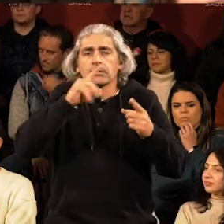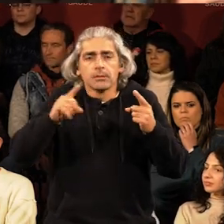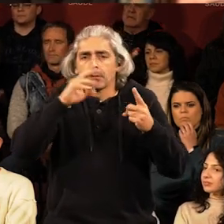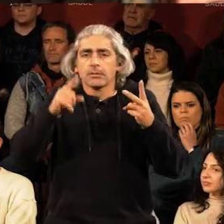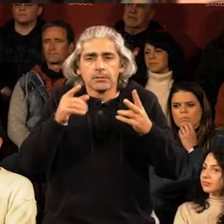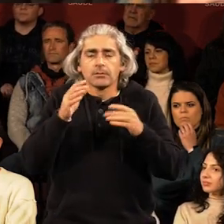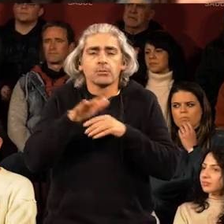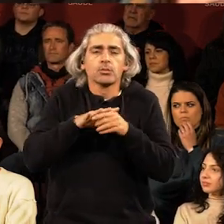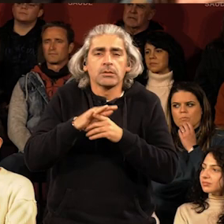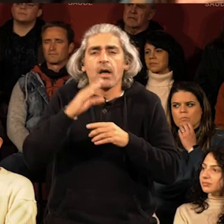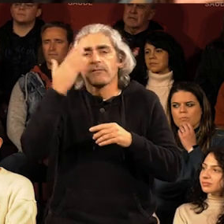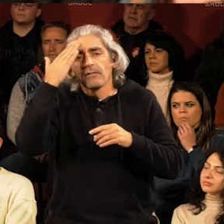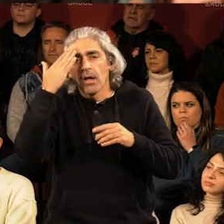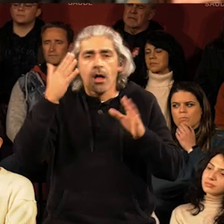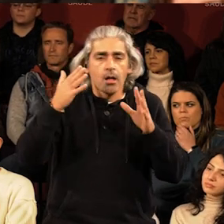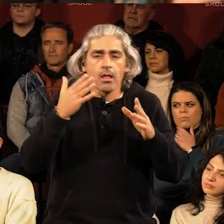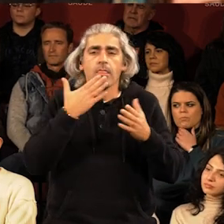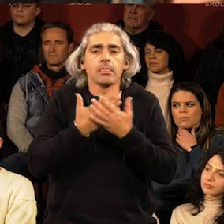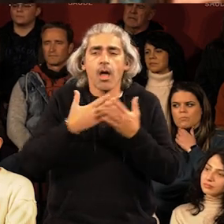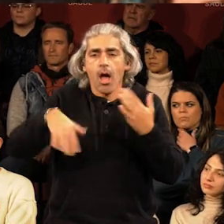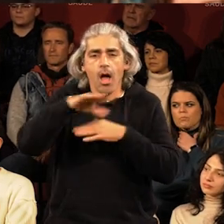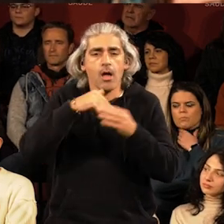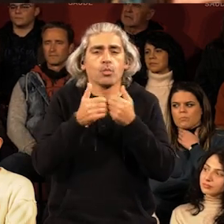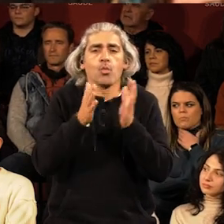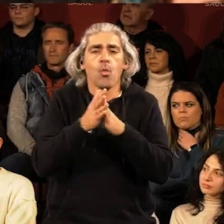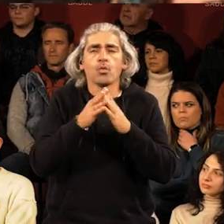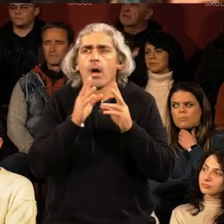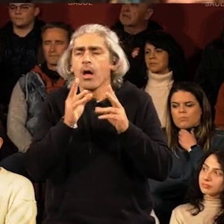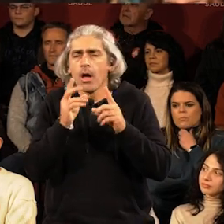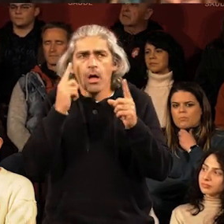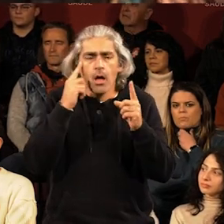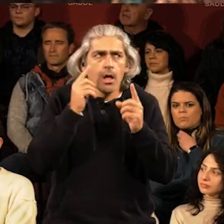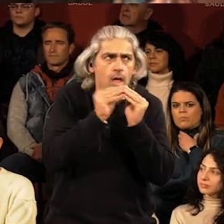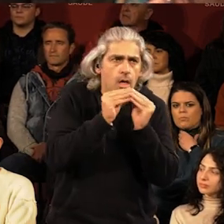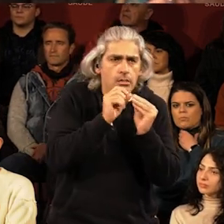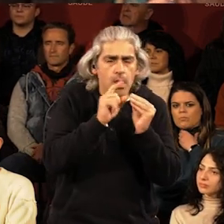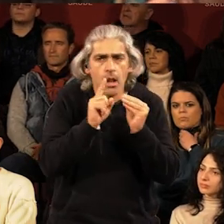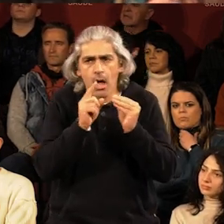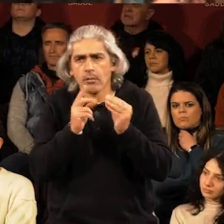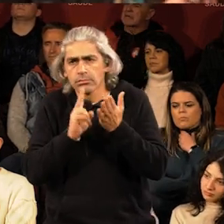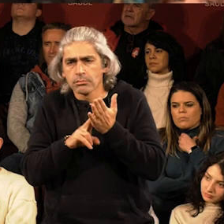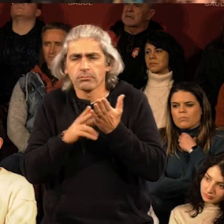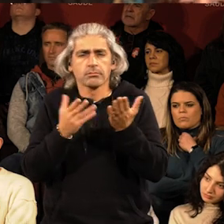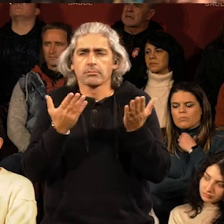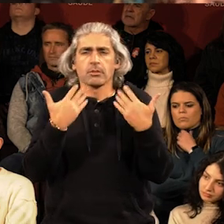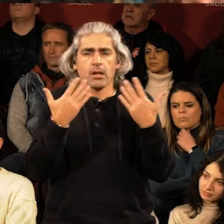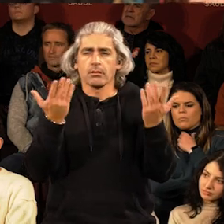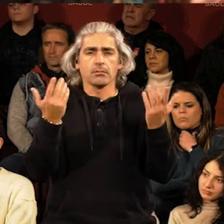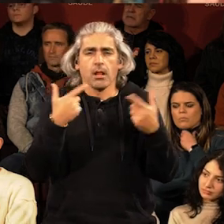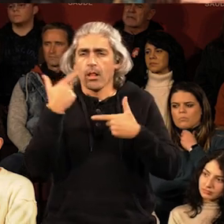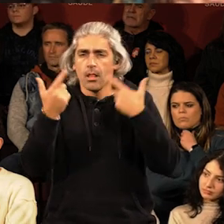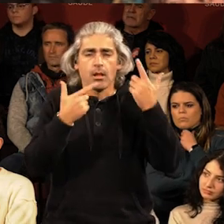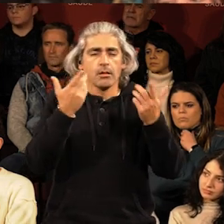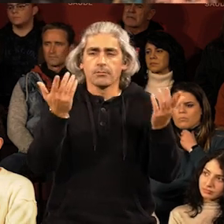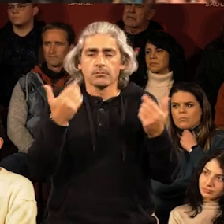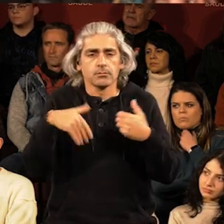que esses cenários nos mantenham entretidos entretidos em arranjos e combinações verdadeiras charadas atrás das